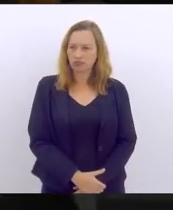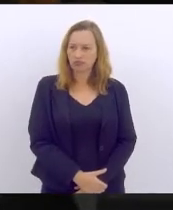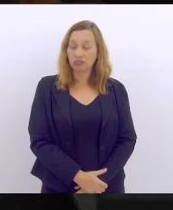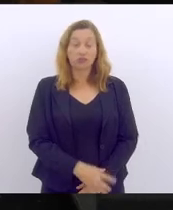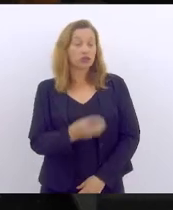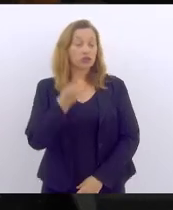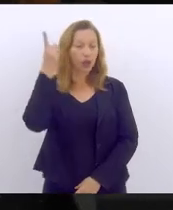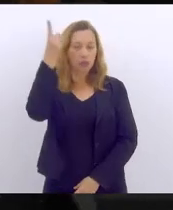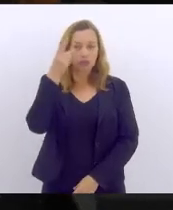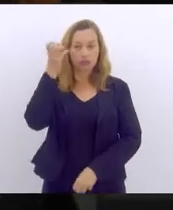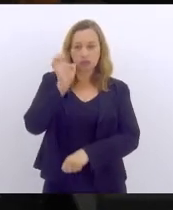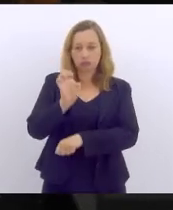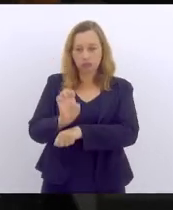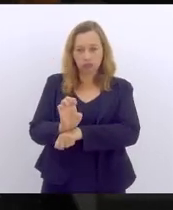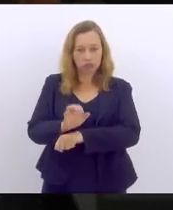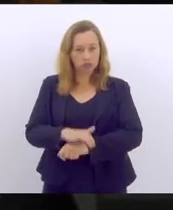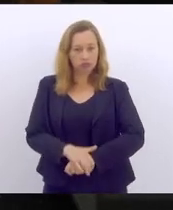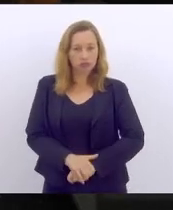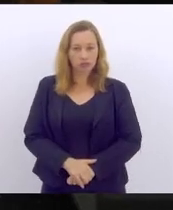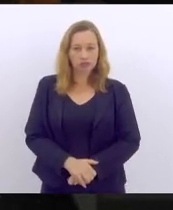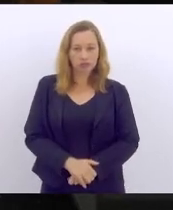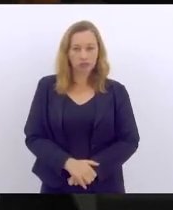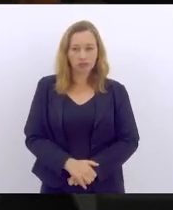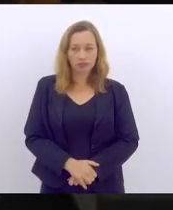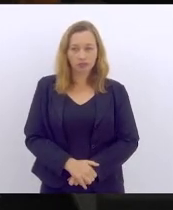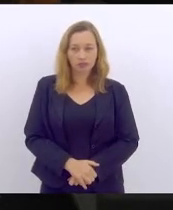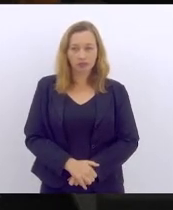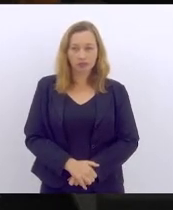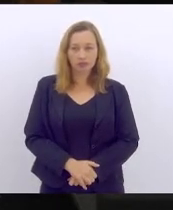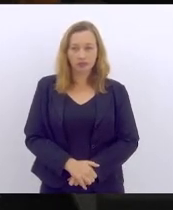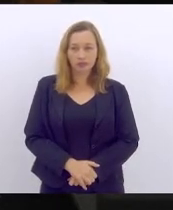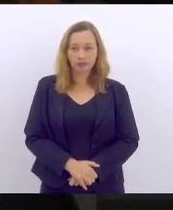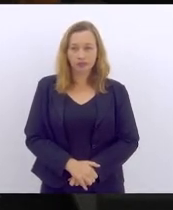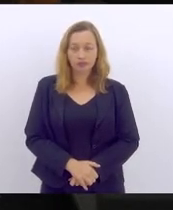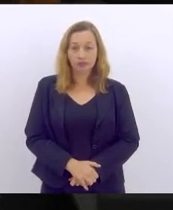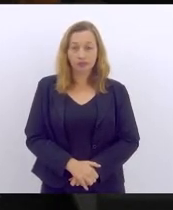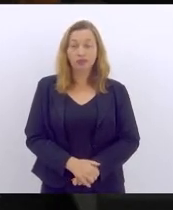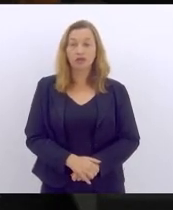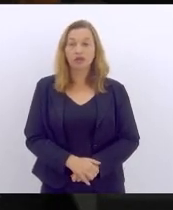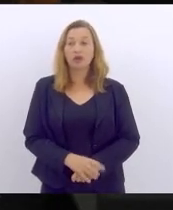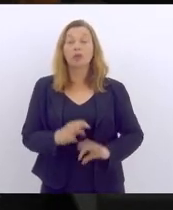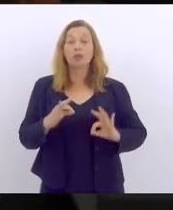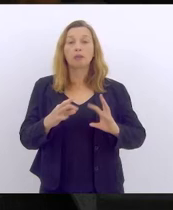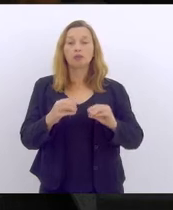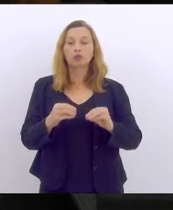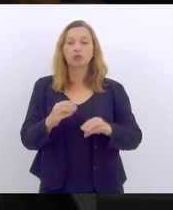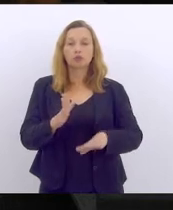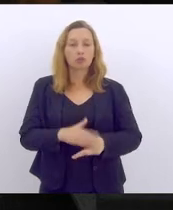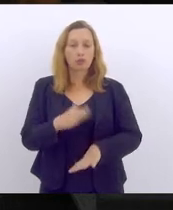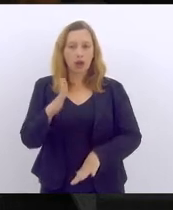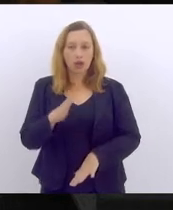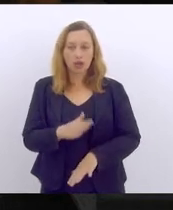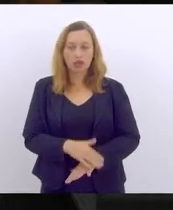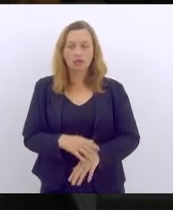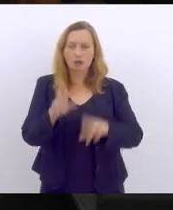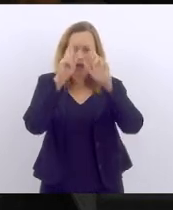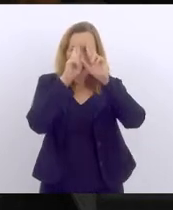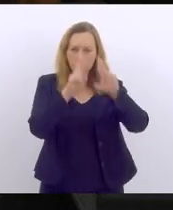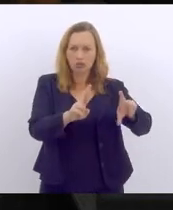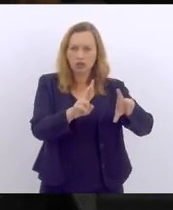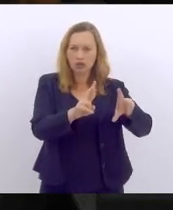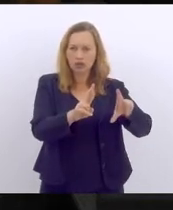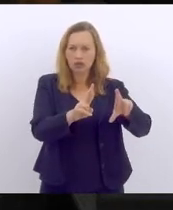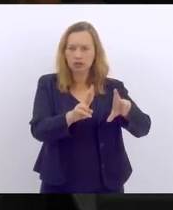deputado estadual que deveria mais do que nunca respeitar